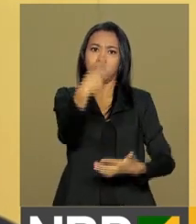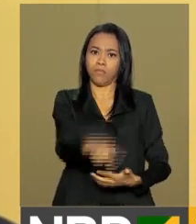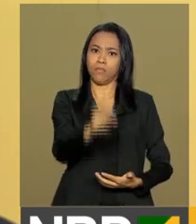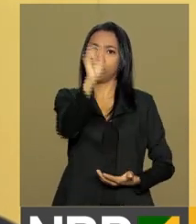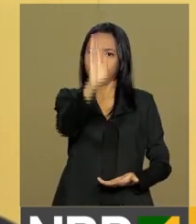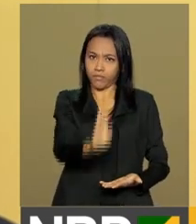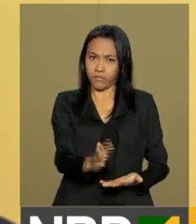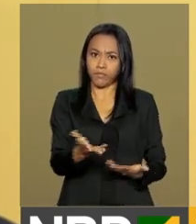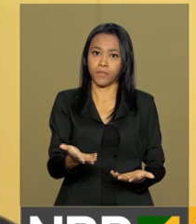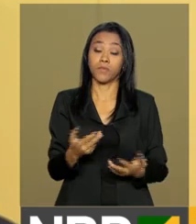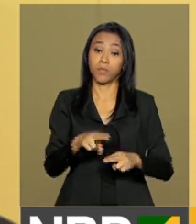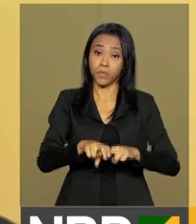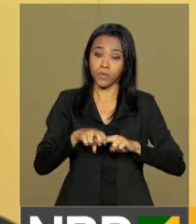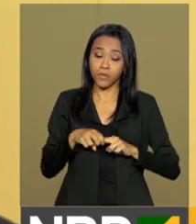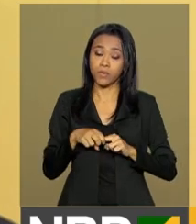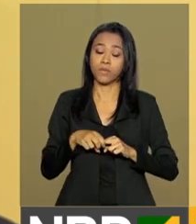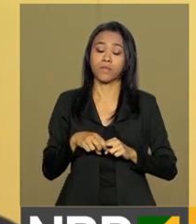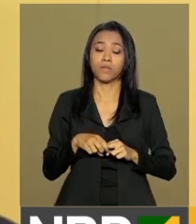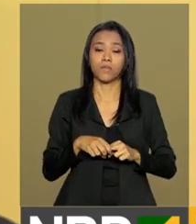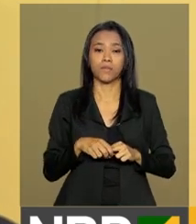país. Portanto,